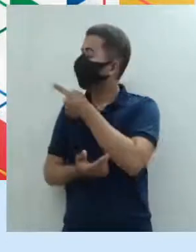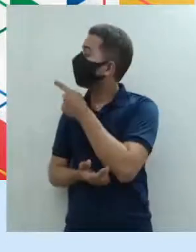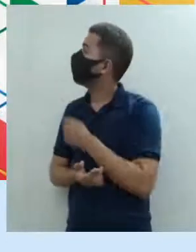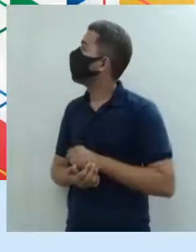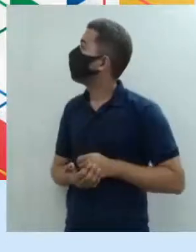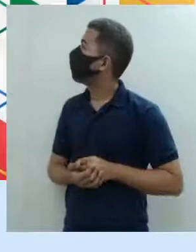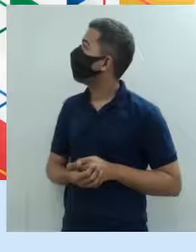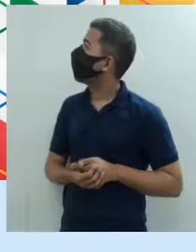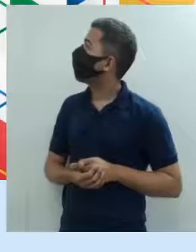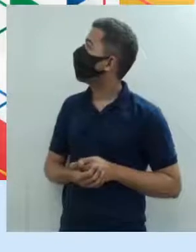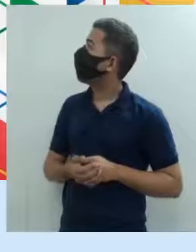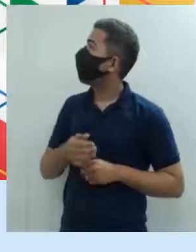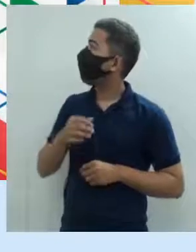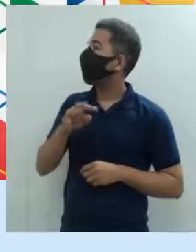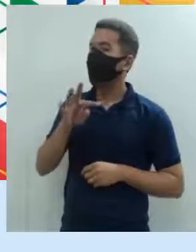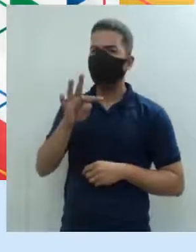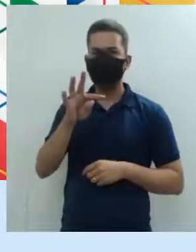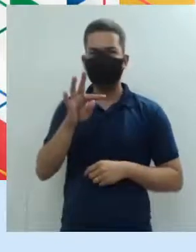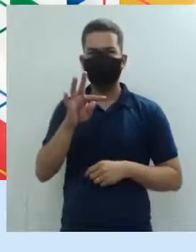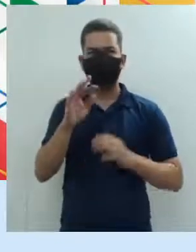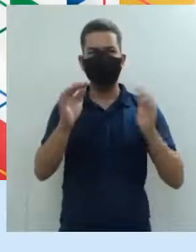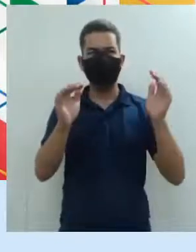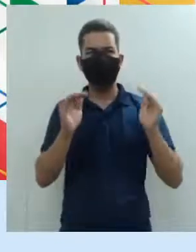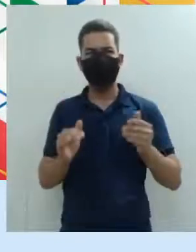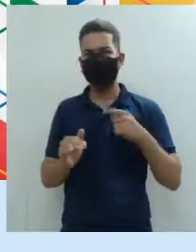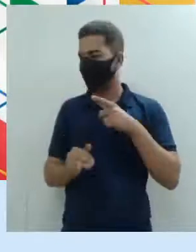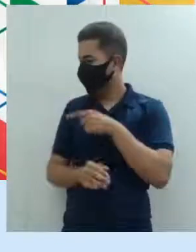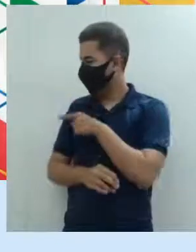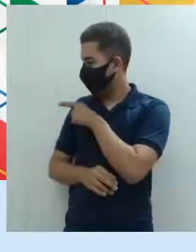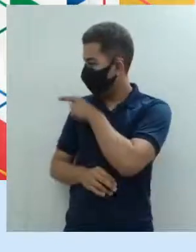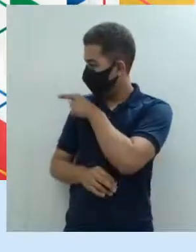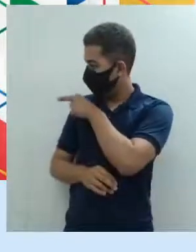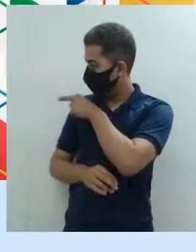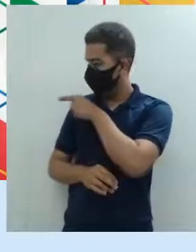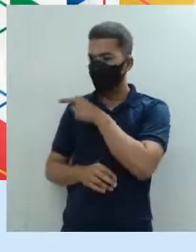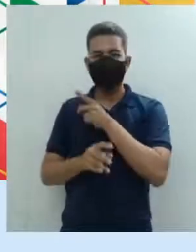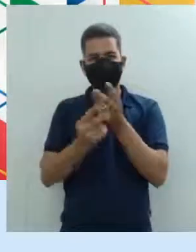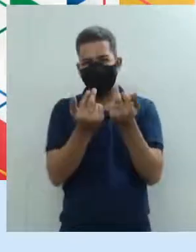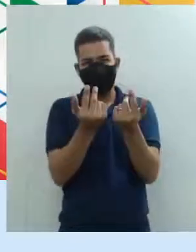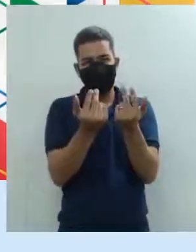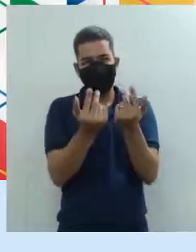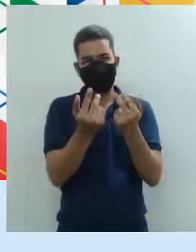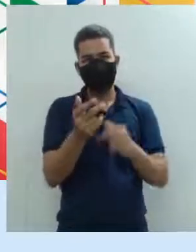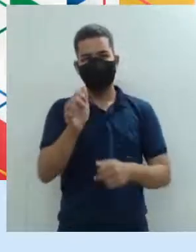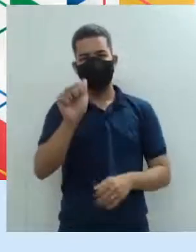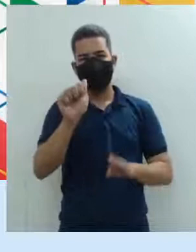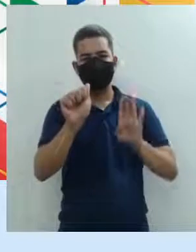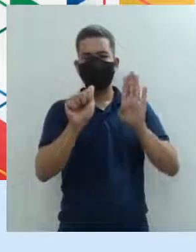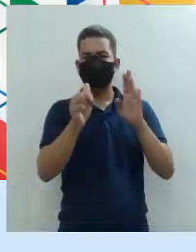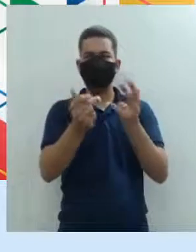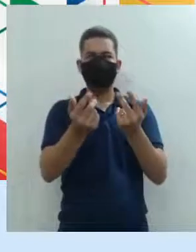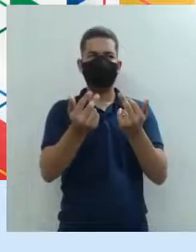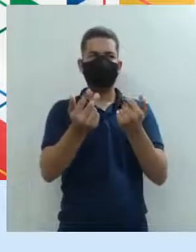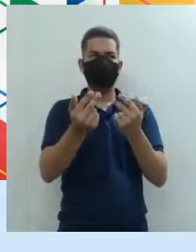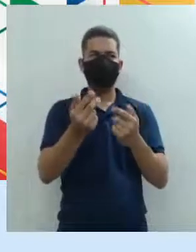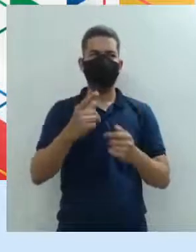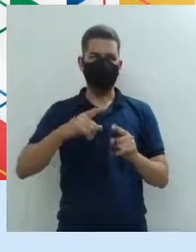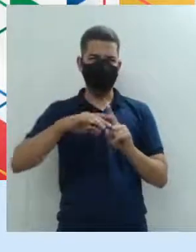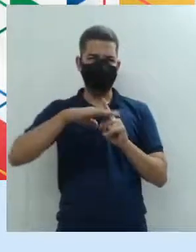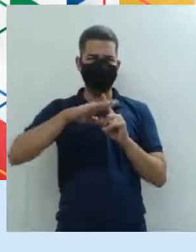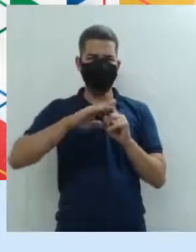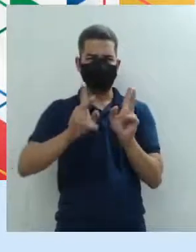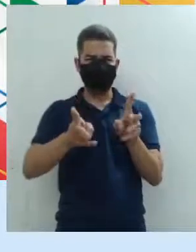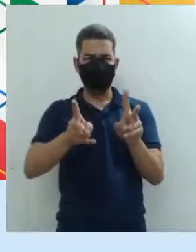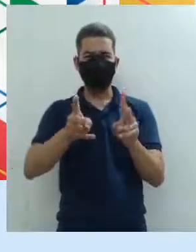que θA, temperatura de A, é igual a θB, que é a temperatura de B. Professor, isso sempre vai acontecer no equilíbrio térmico?